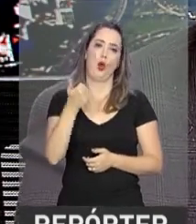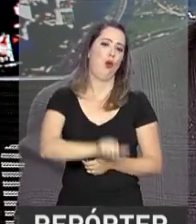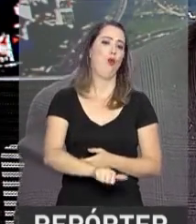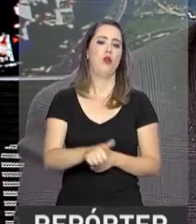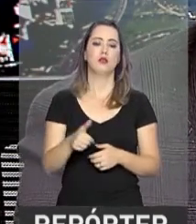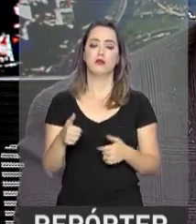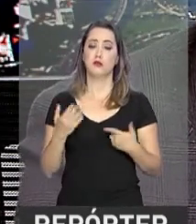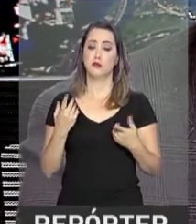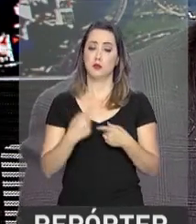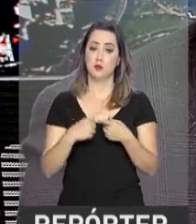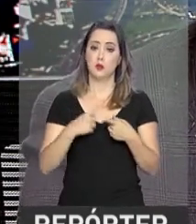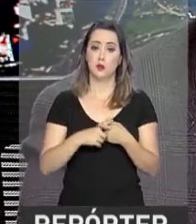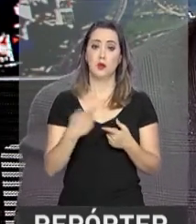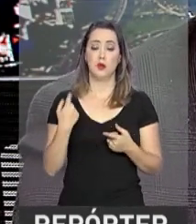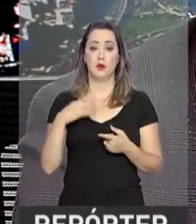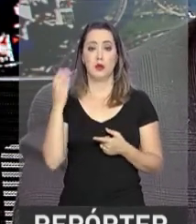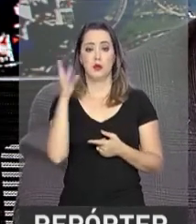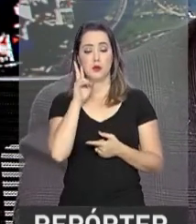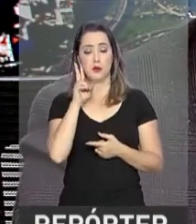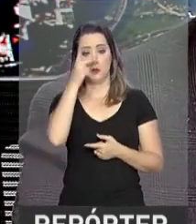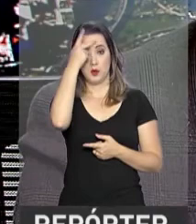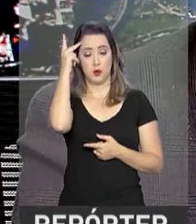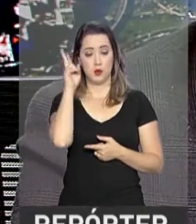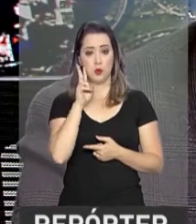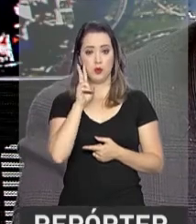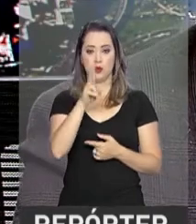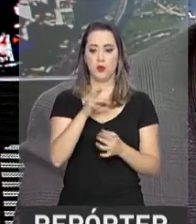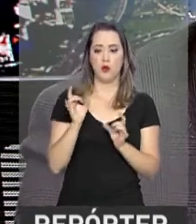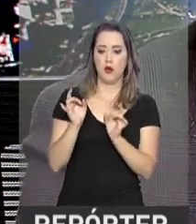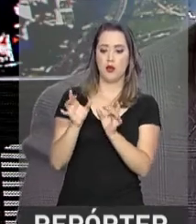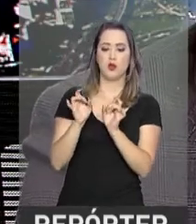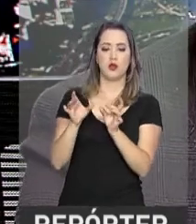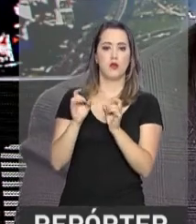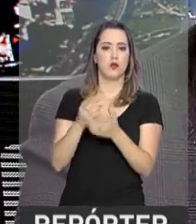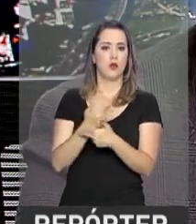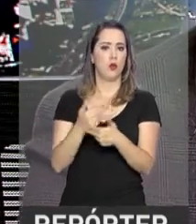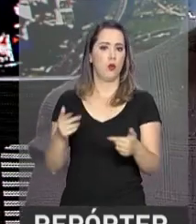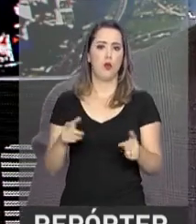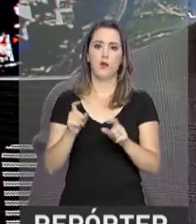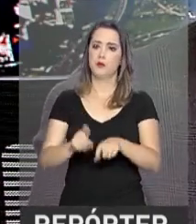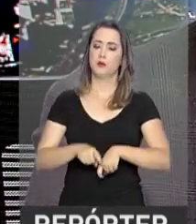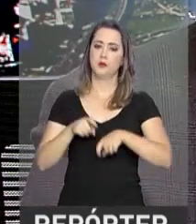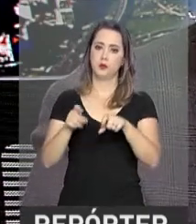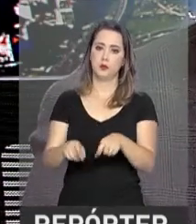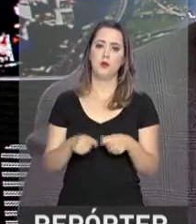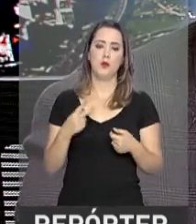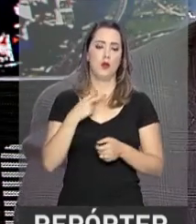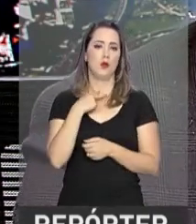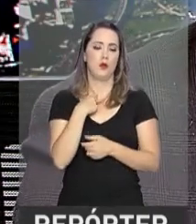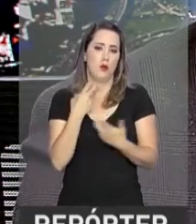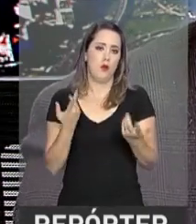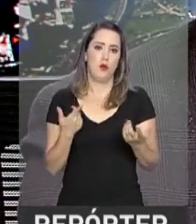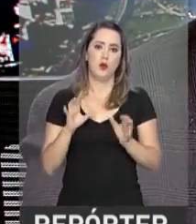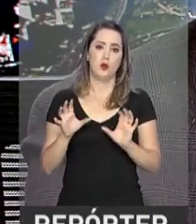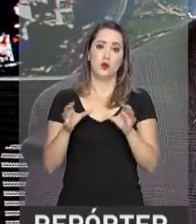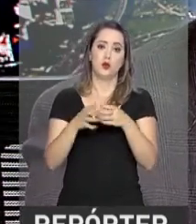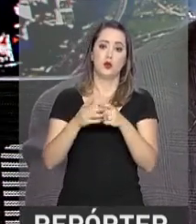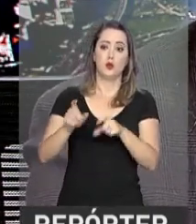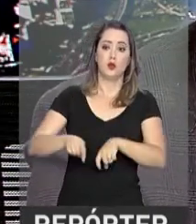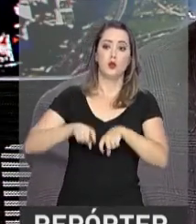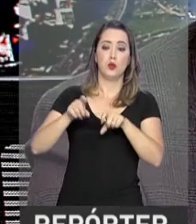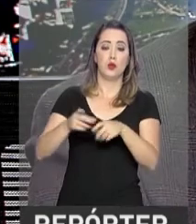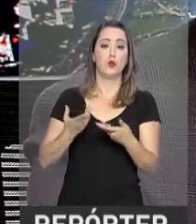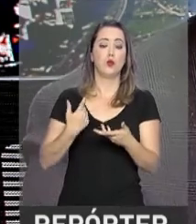imagem é importante já que nós somos um país exportador exportador de alimentos e não é possível que o setor produtivo